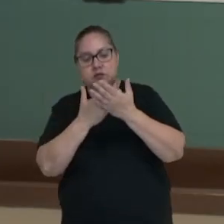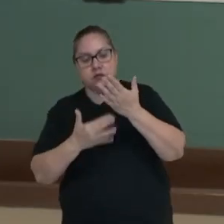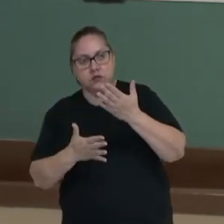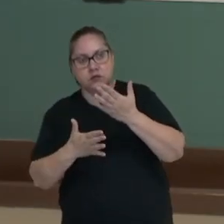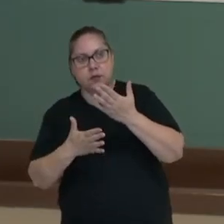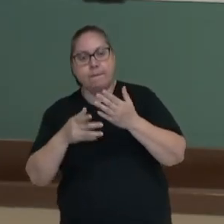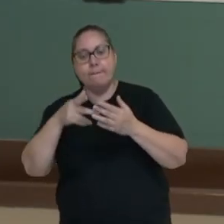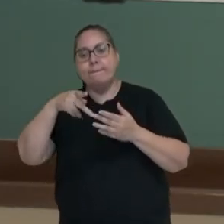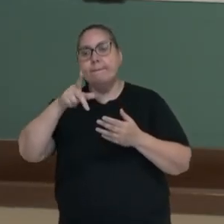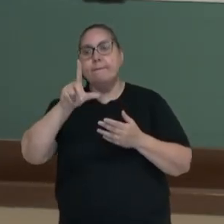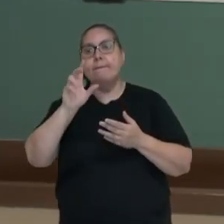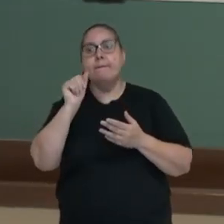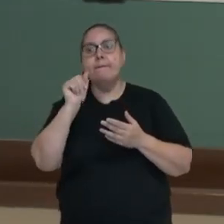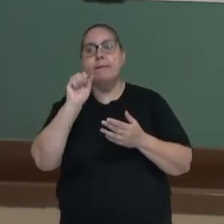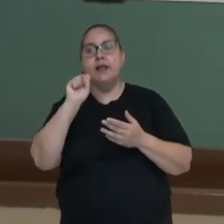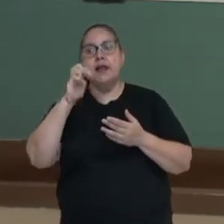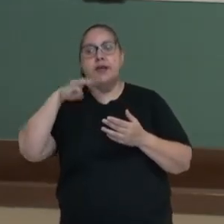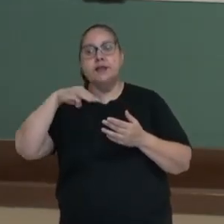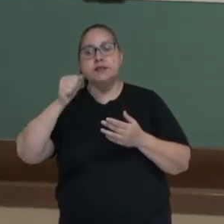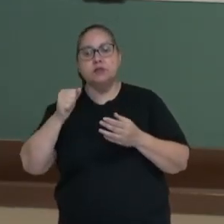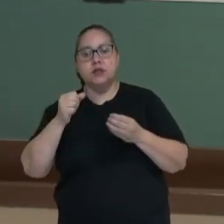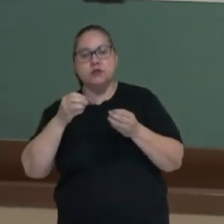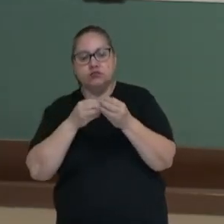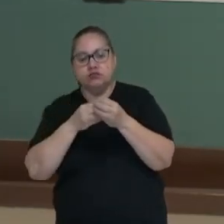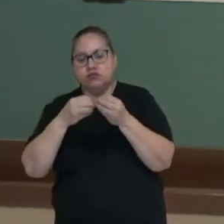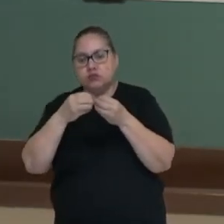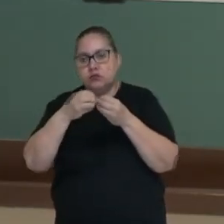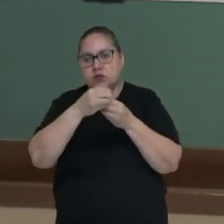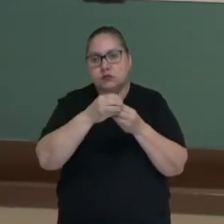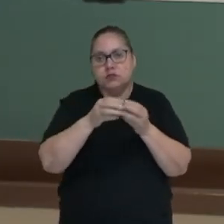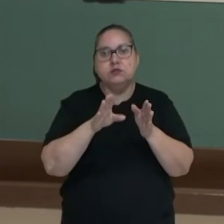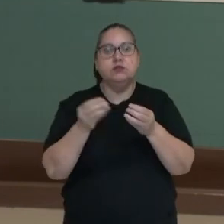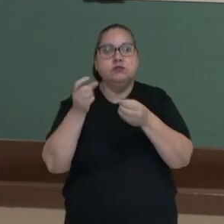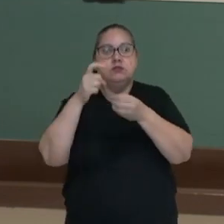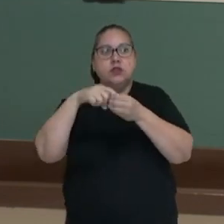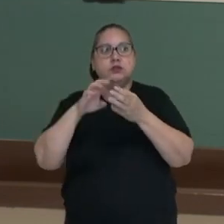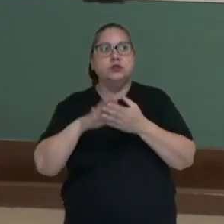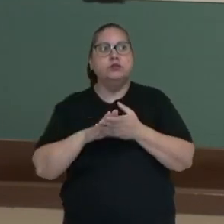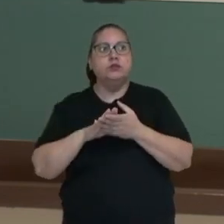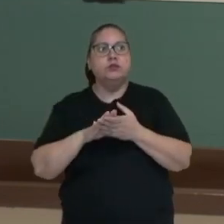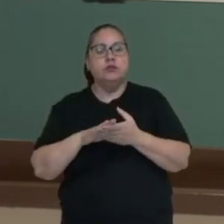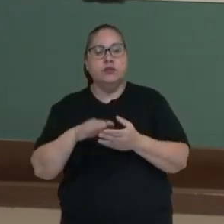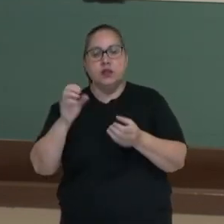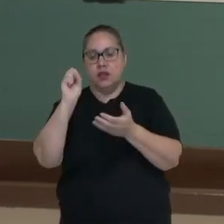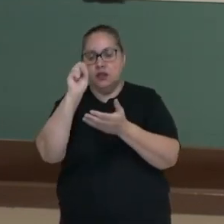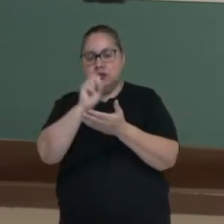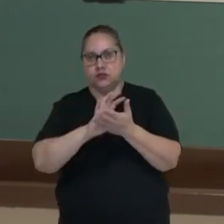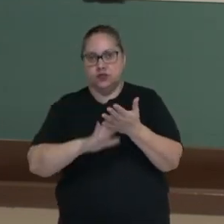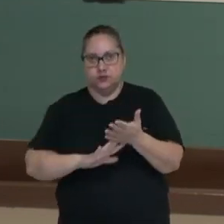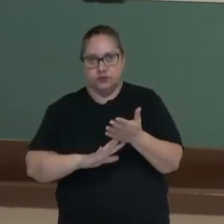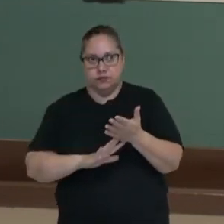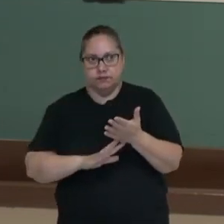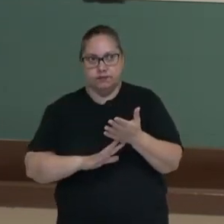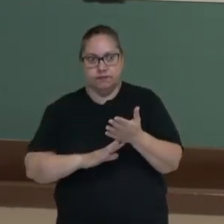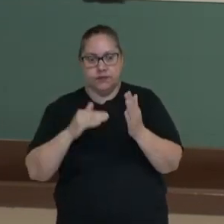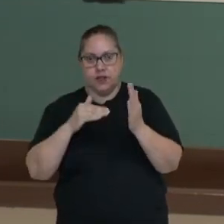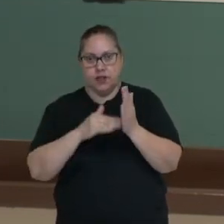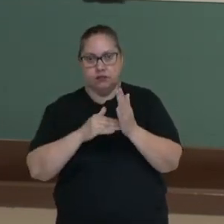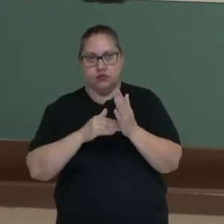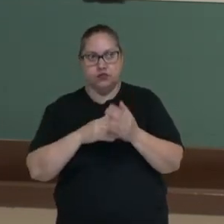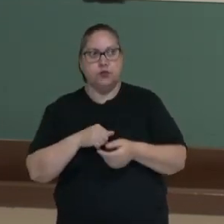o plasma e as células que fazem parte. E nós vamos para a nossa